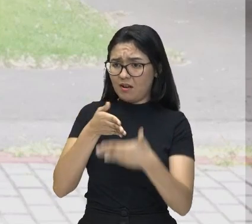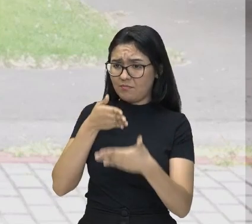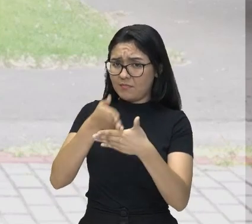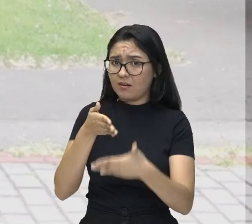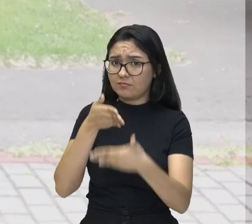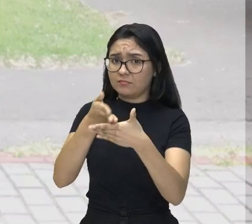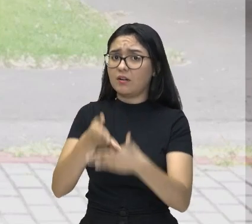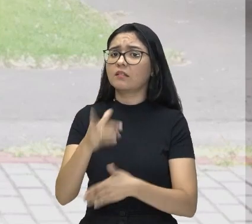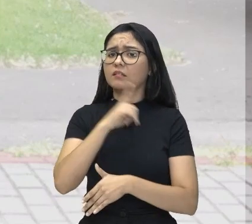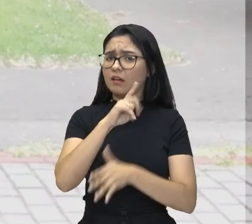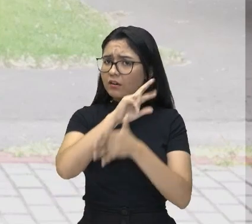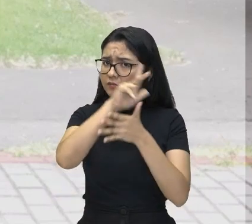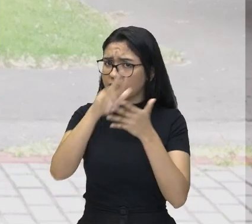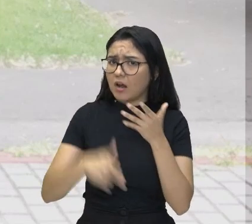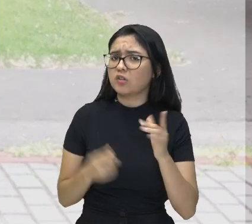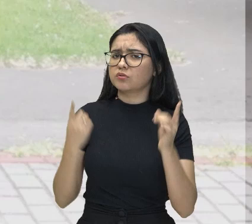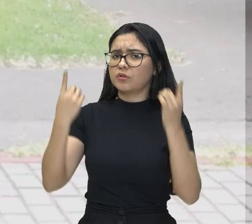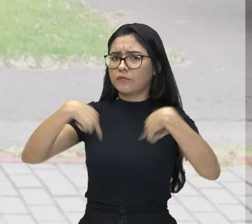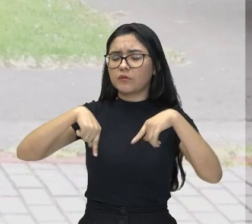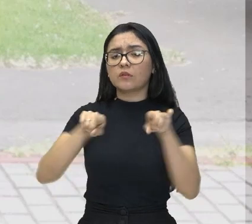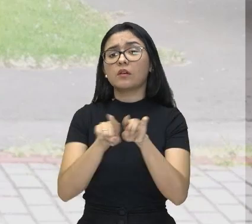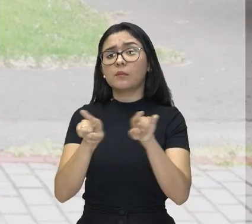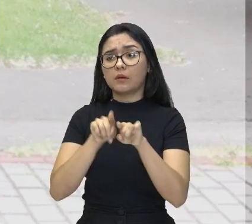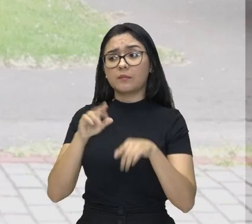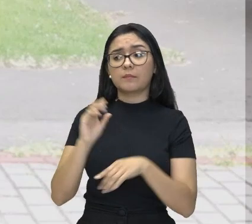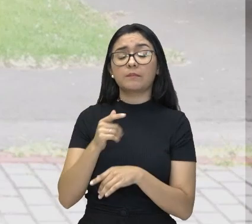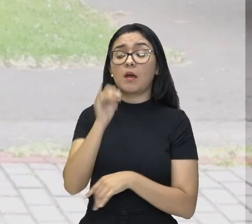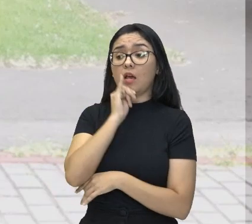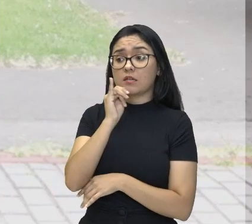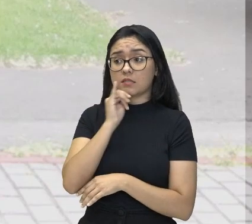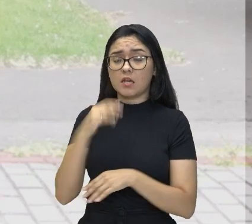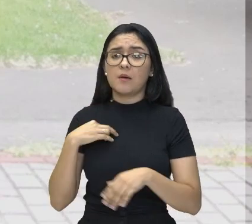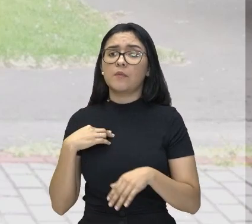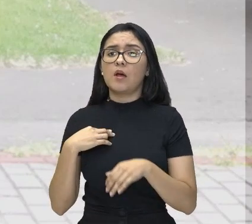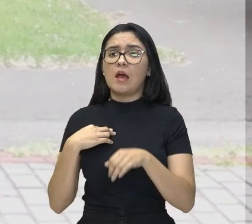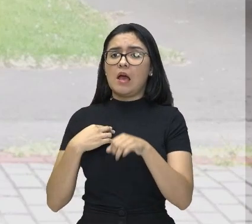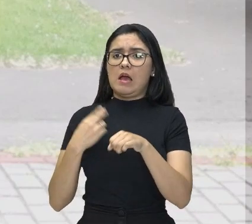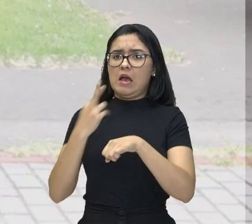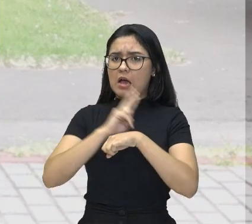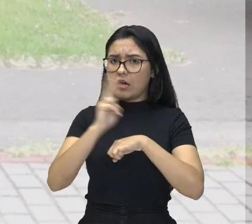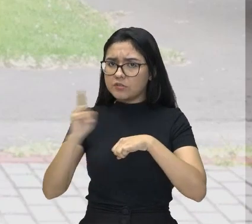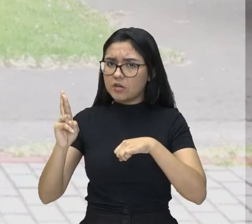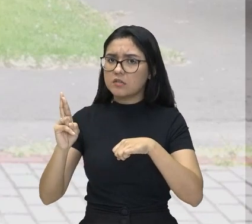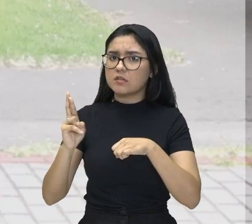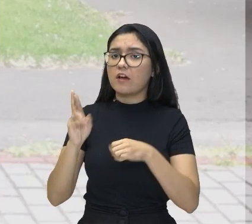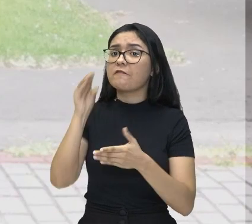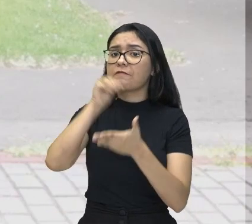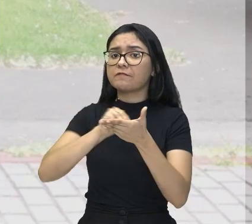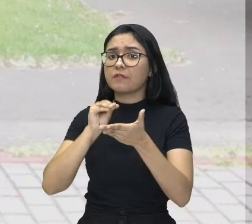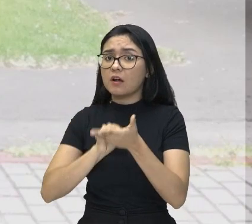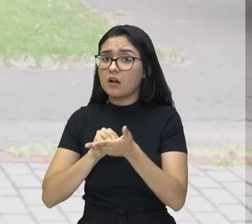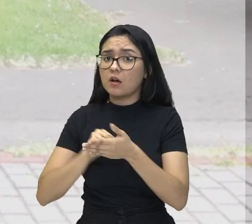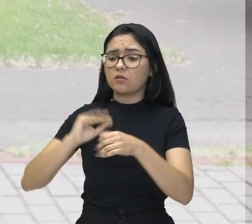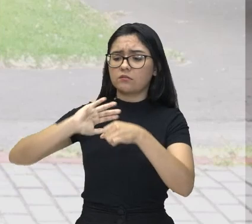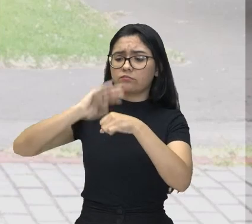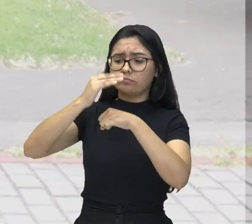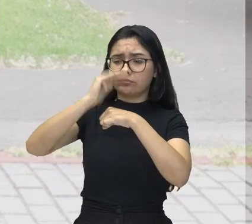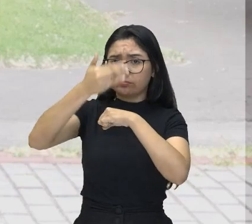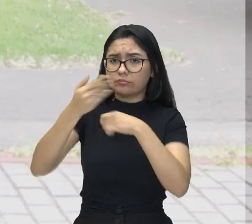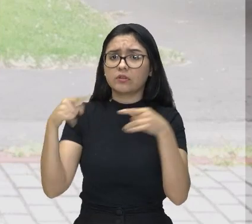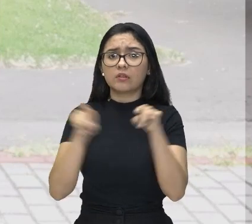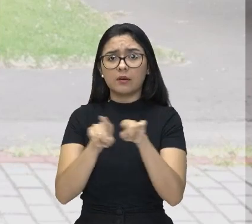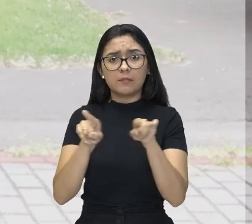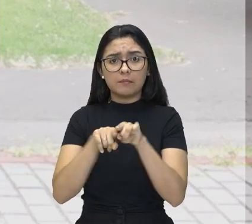serem superados, tem muitos desafios, como, por exemplo, a radiação, a falta de atmosfera, sem contar nas